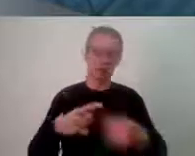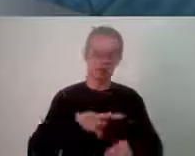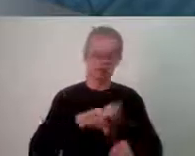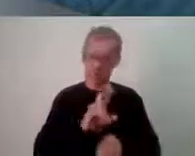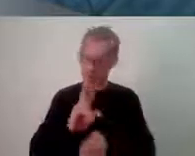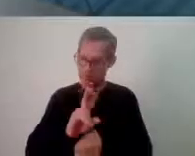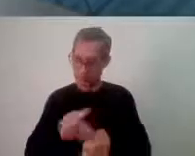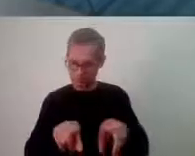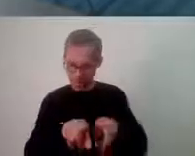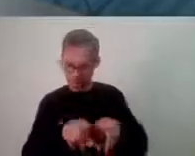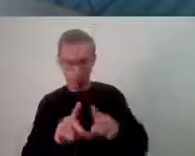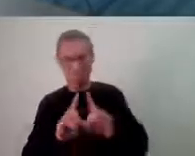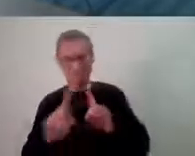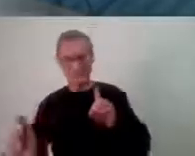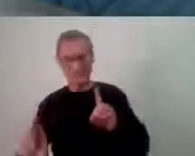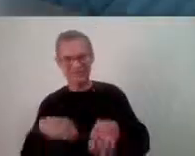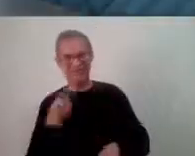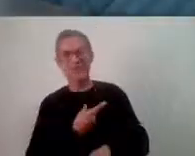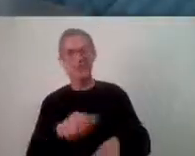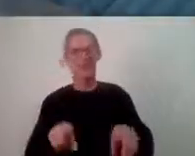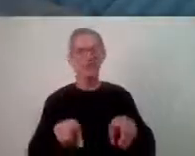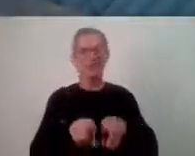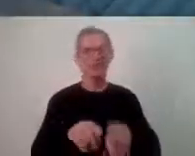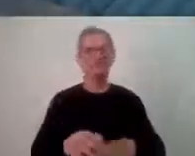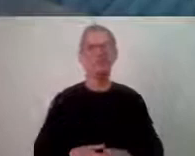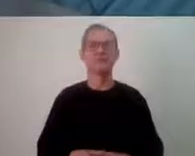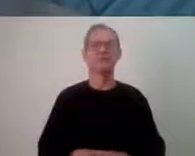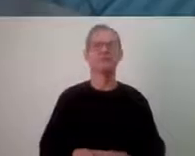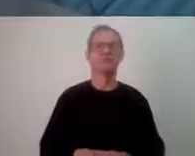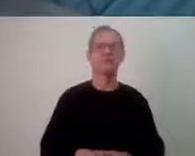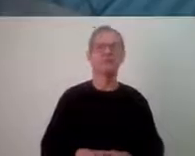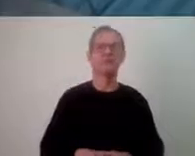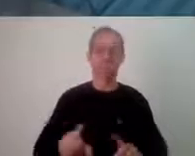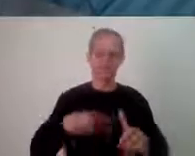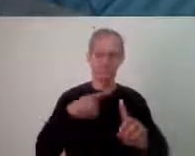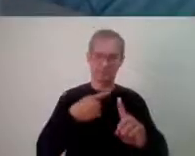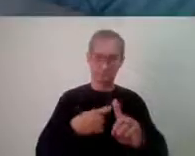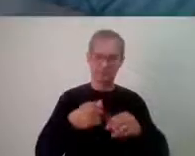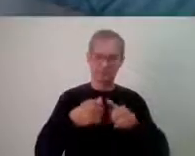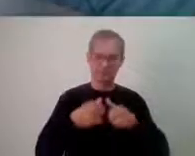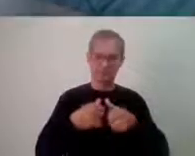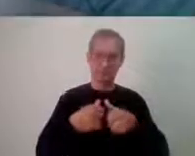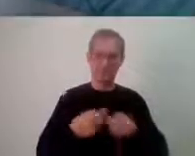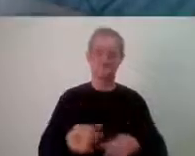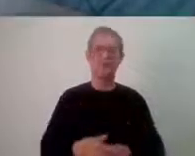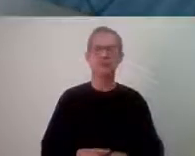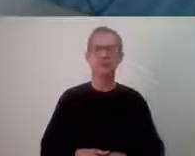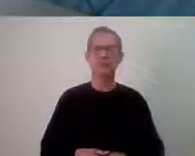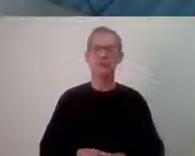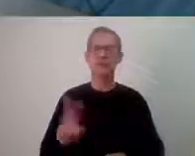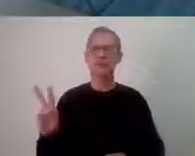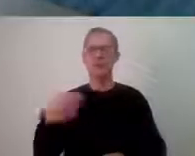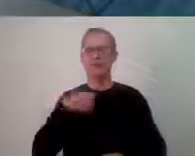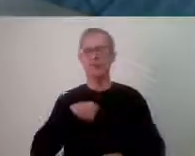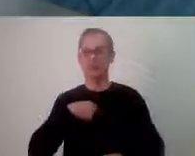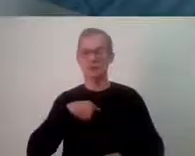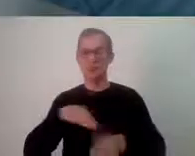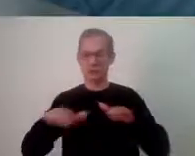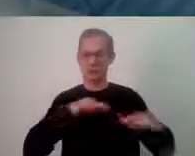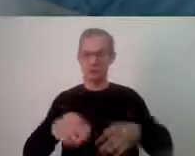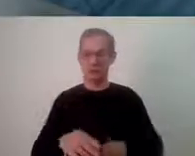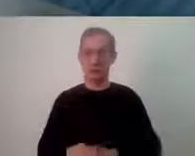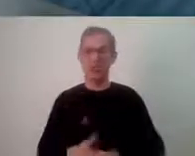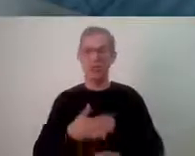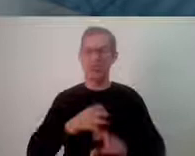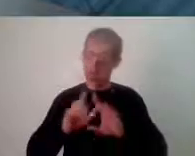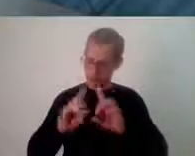outro cuidado. Distância a gente não vem aqui, mais todo esse valor que eu percorri, é a minha distância daqui